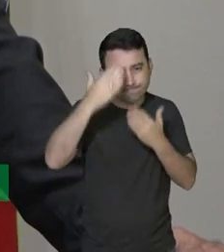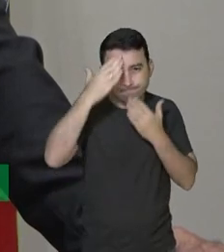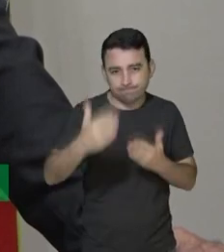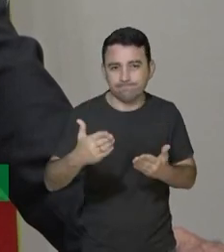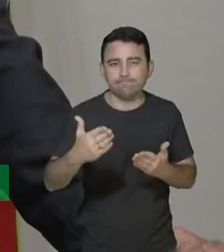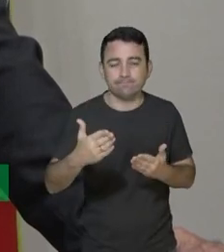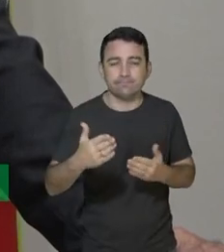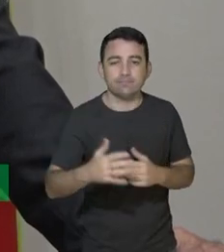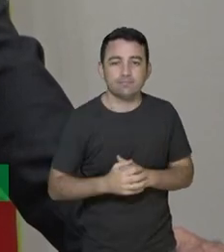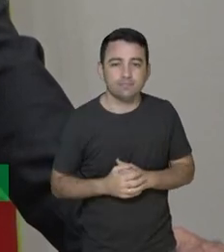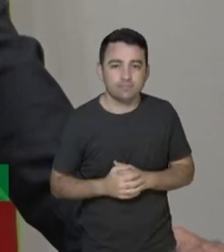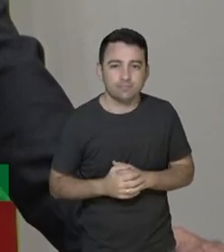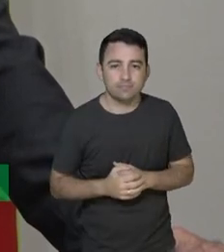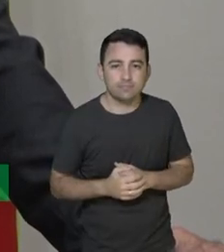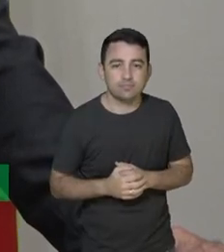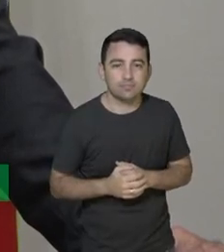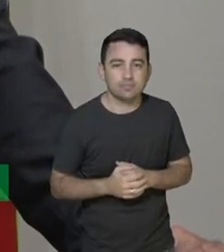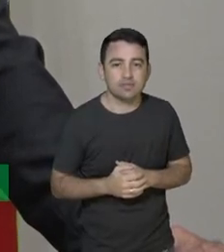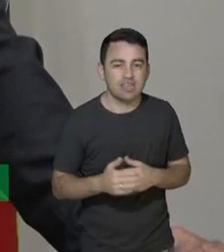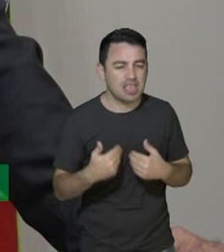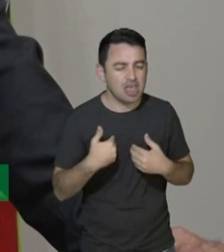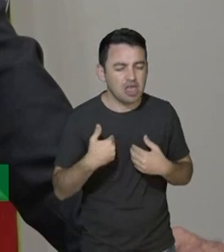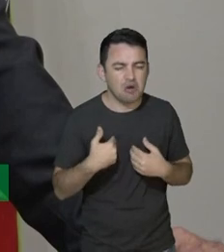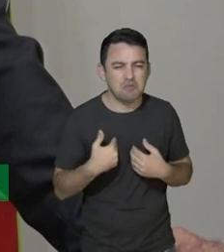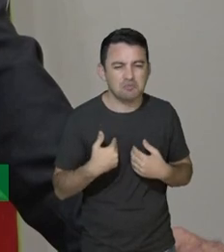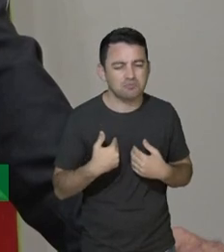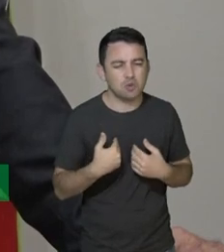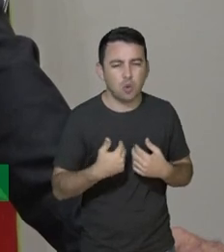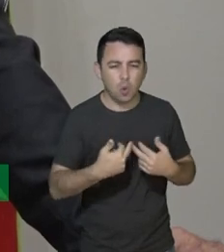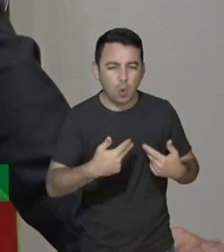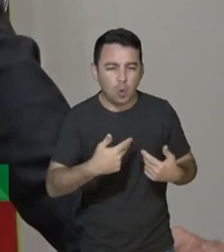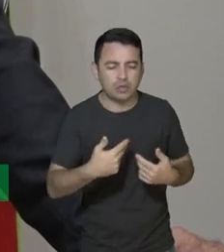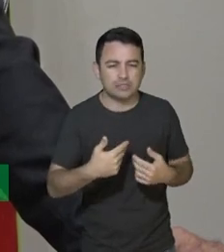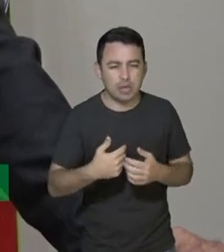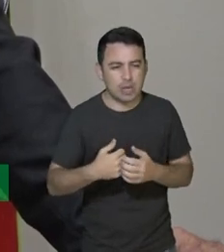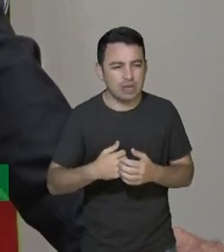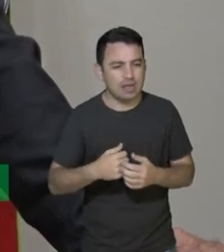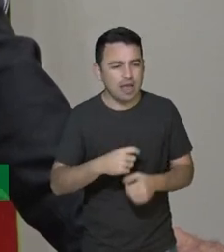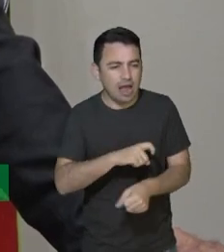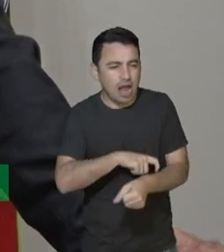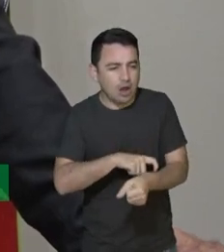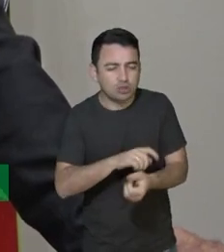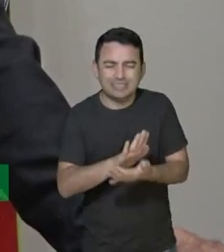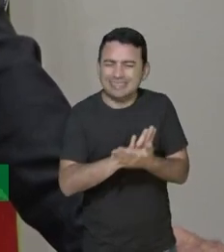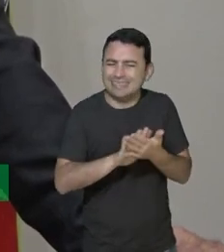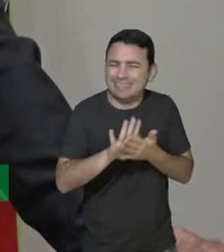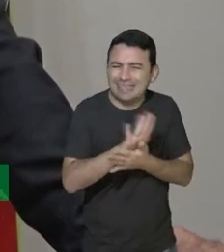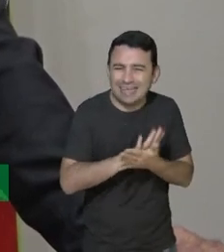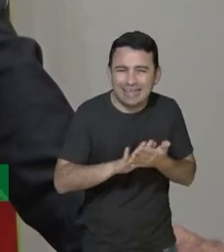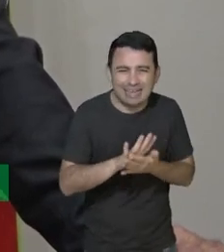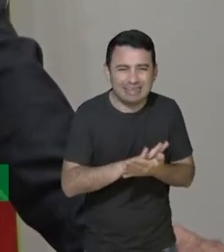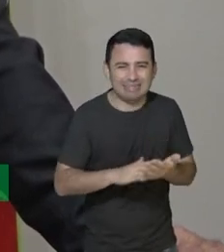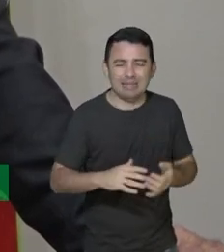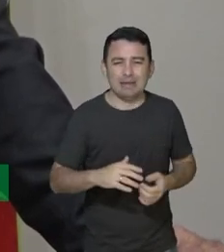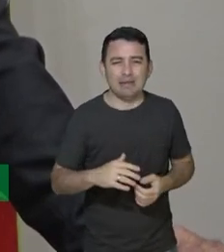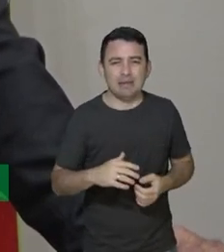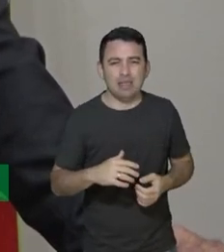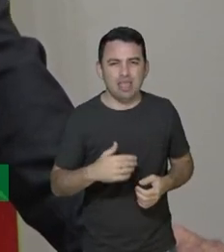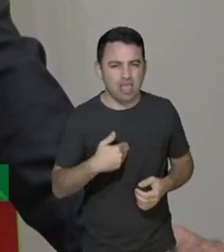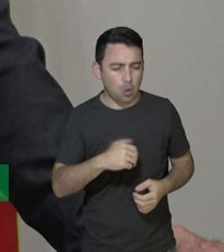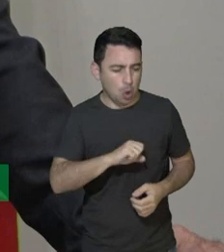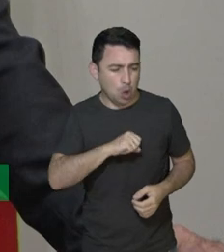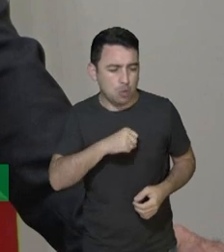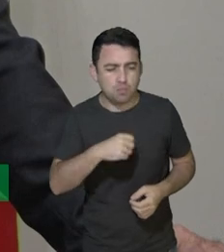coração um pingo de mágoa de ninguém, de rancor de ninguém. Não saio odiando política, não saio